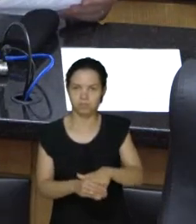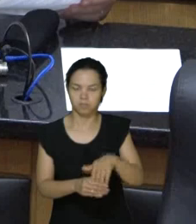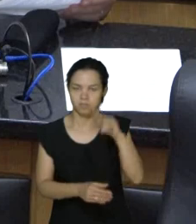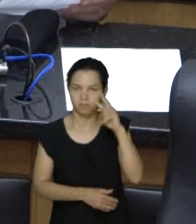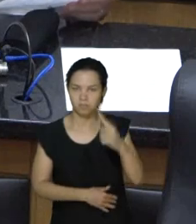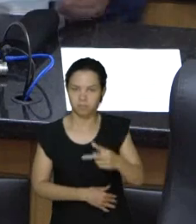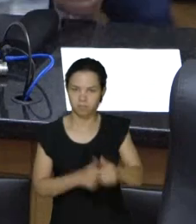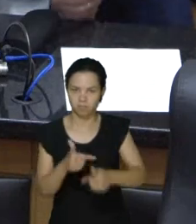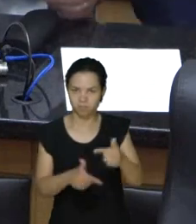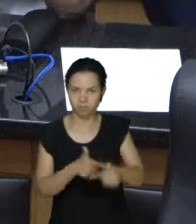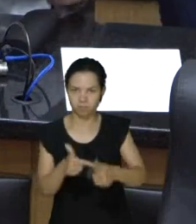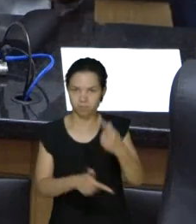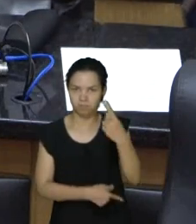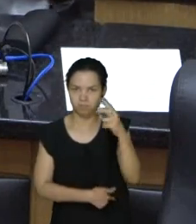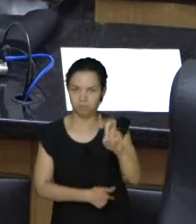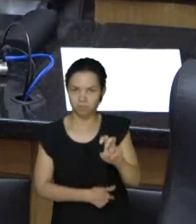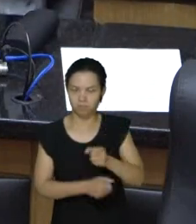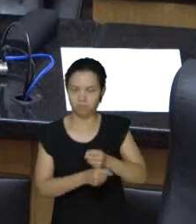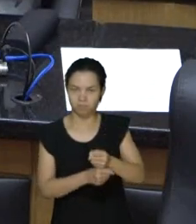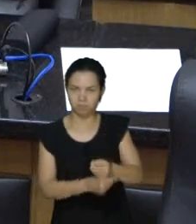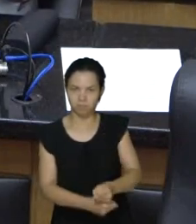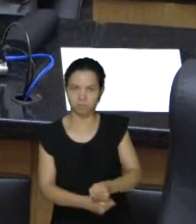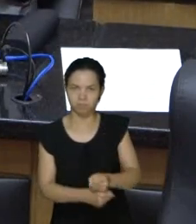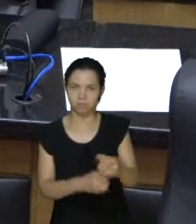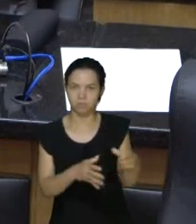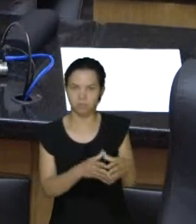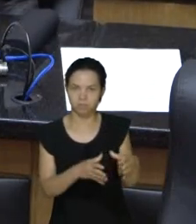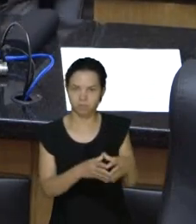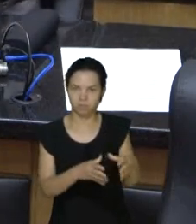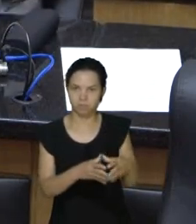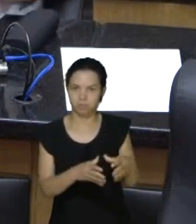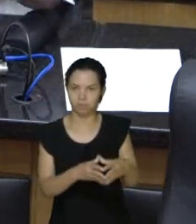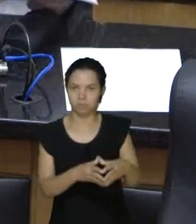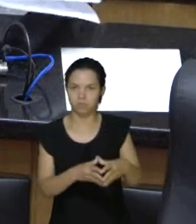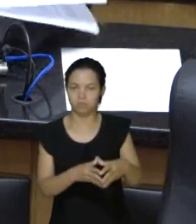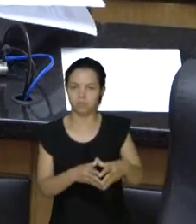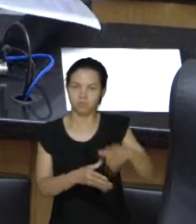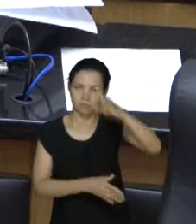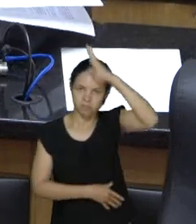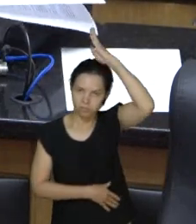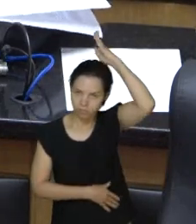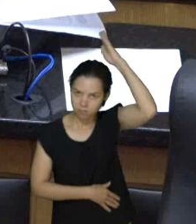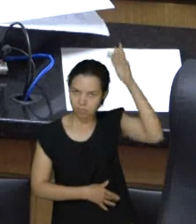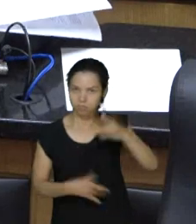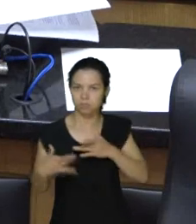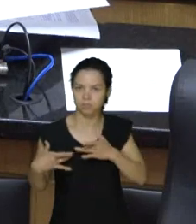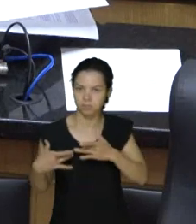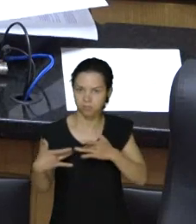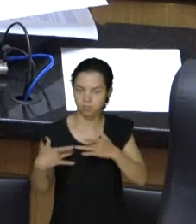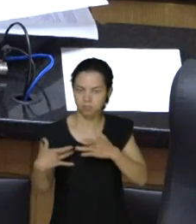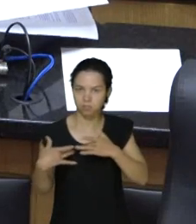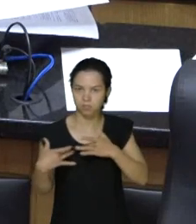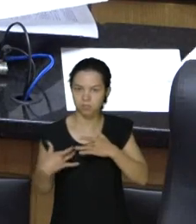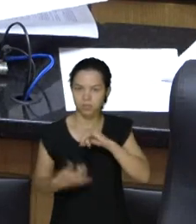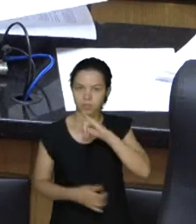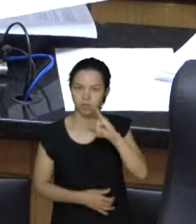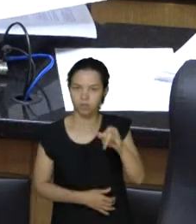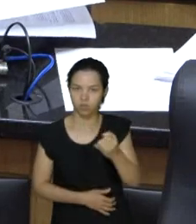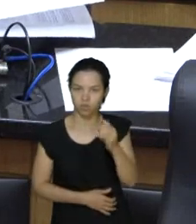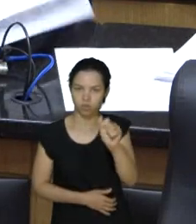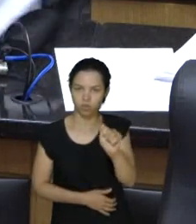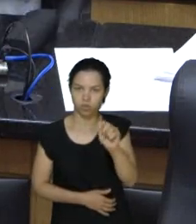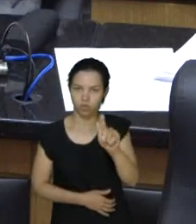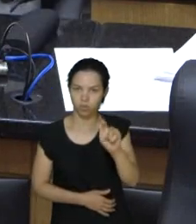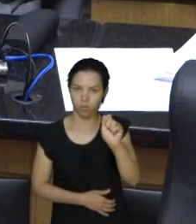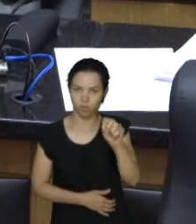trabalho dos 15 anos do Corpo de Bombeiros Voluntários de Jaguaruna, que reúne Jaguaruna, Sangão e 13 de Maio, uma